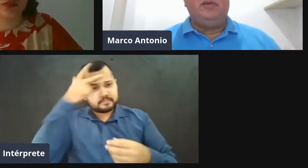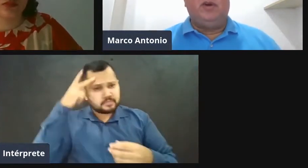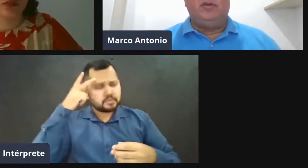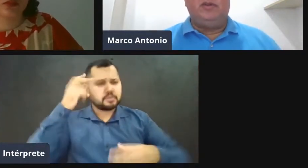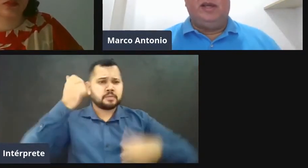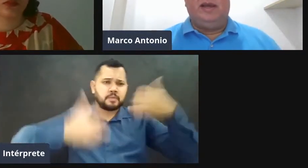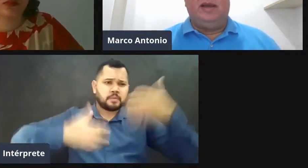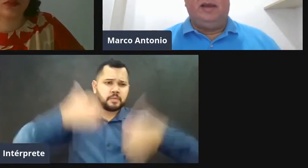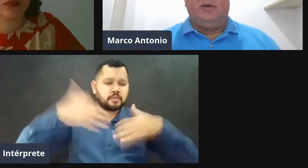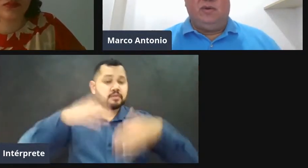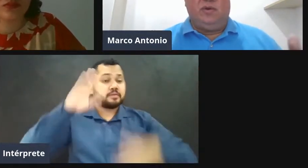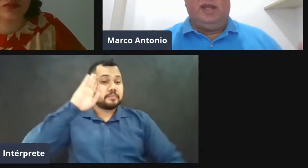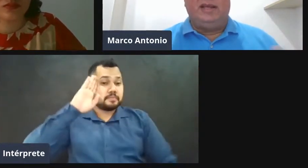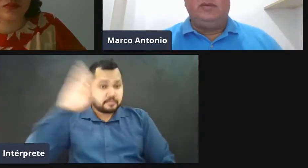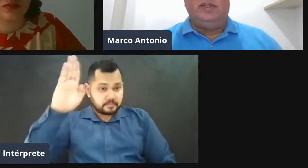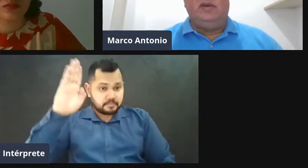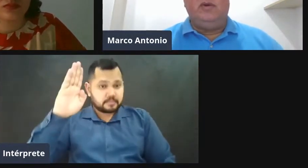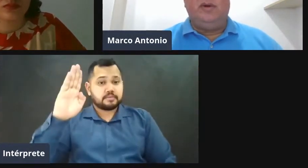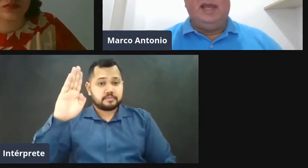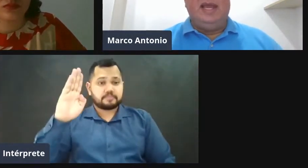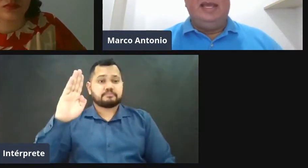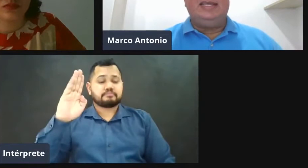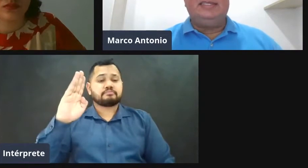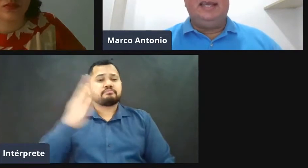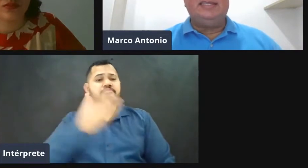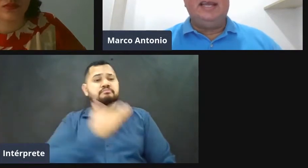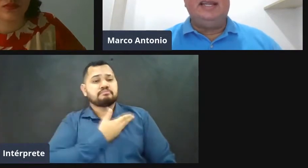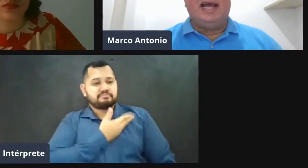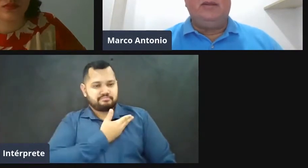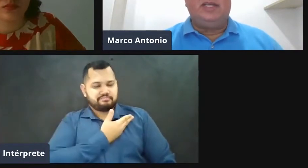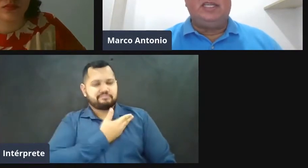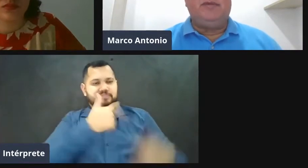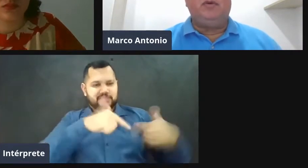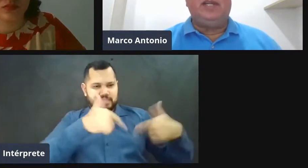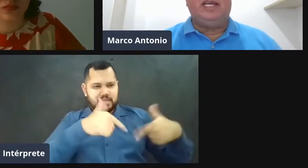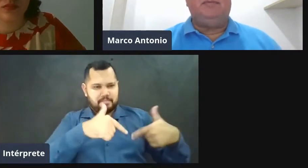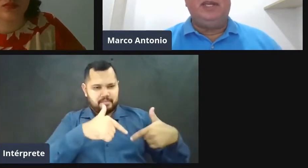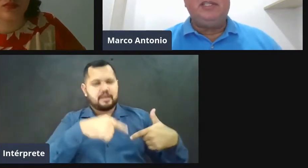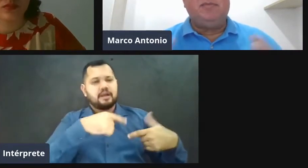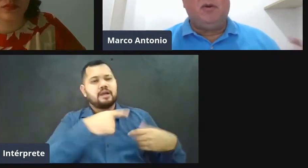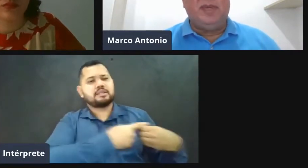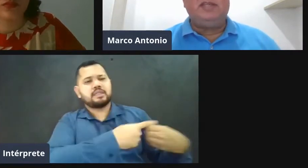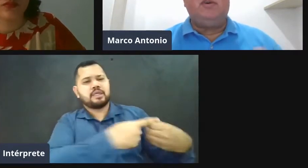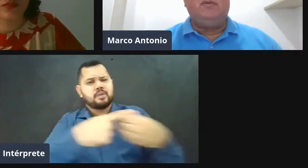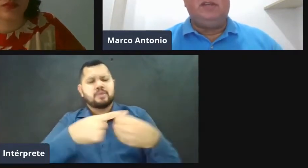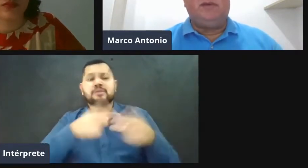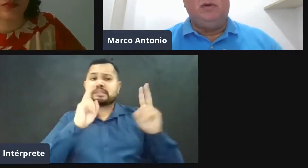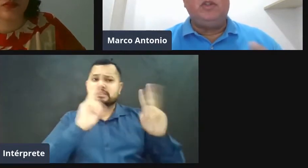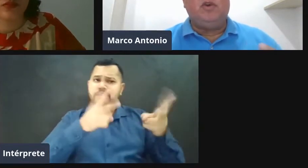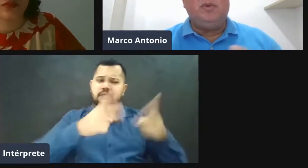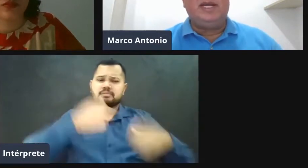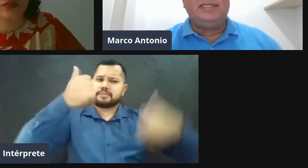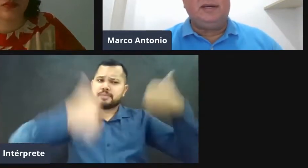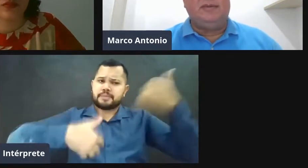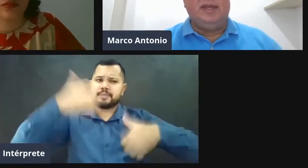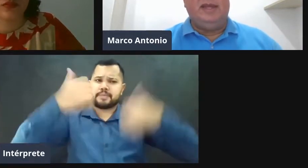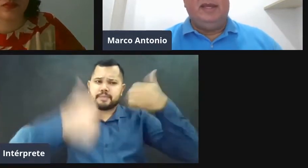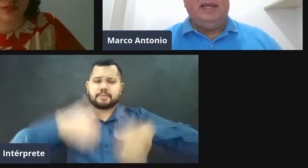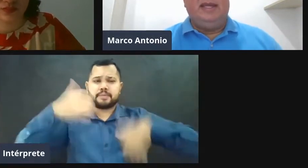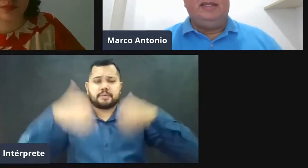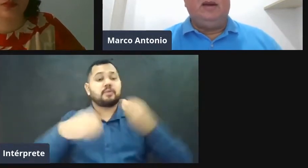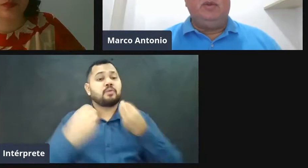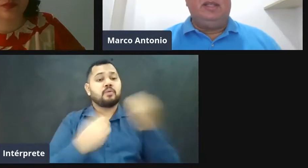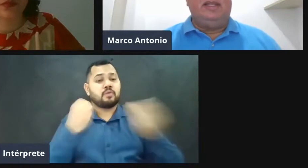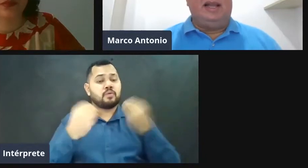ouvido principalmente nossos colegas do interior, e eles têm externado essa dificuldade, principalmente, como você falou, de